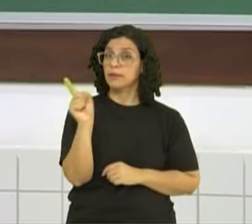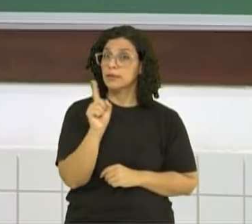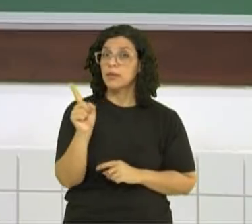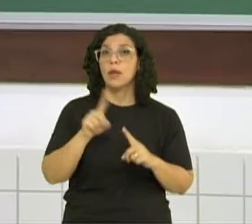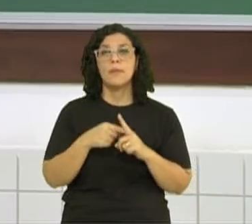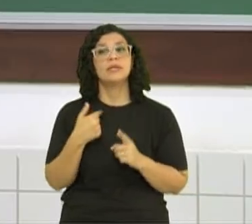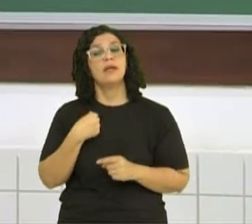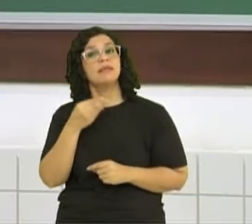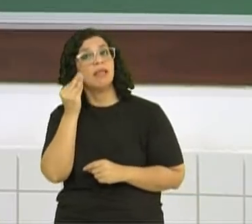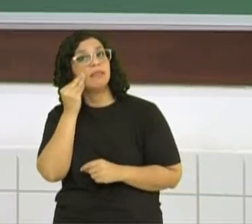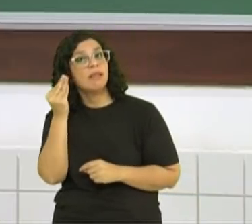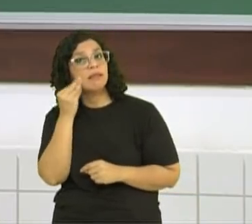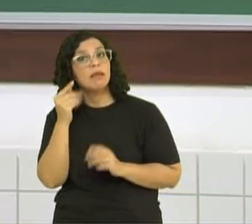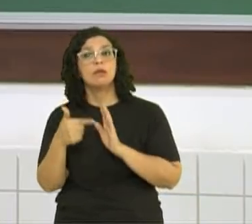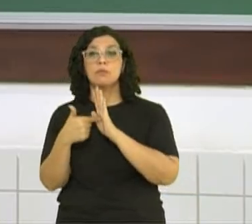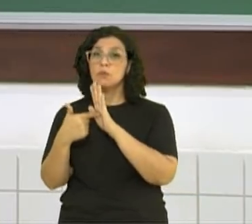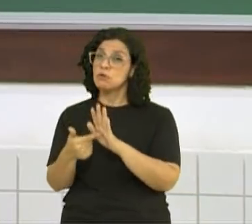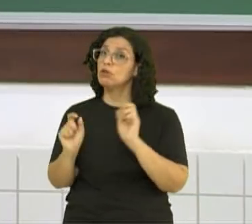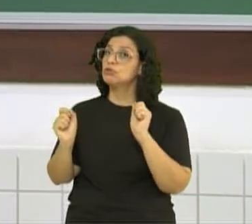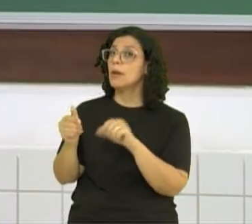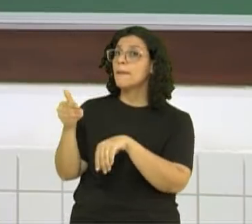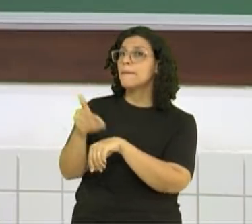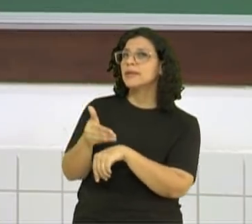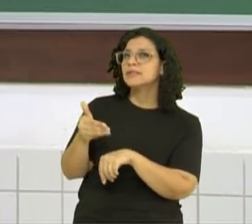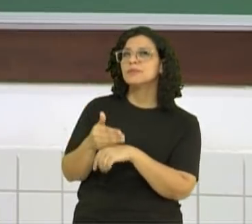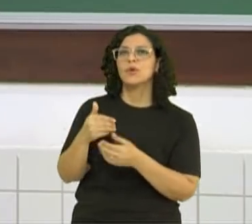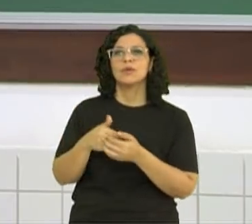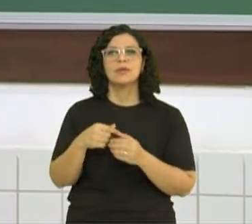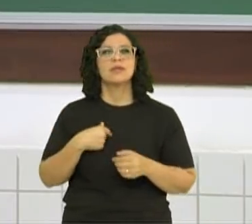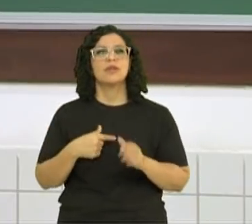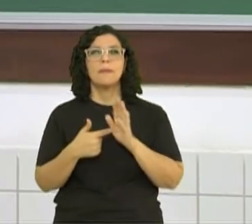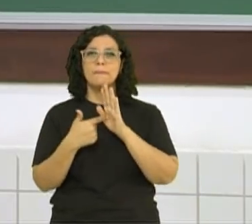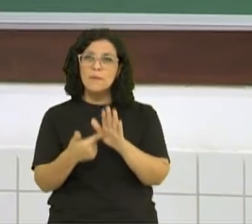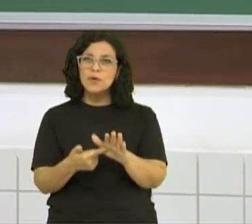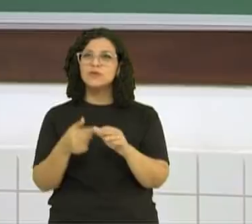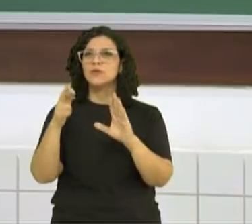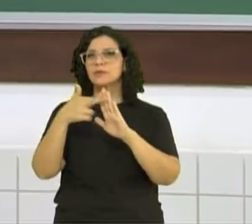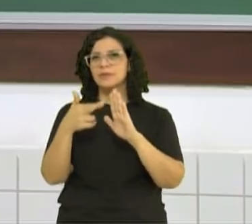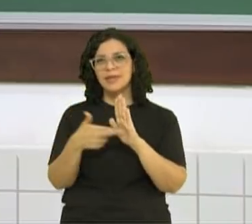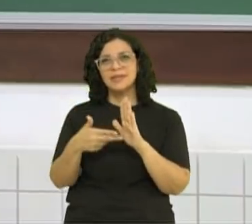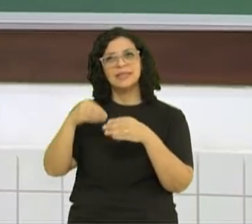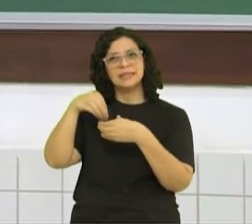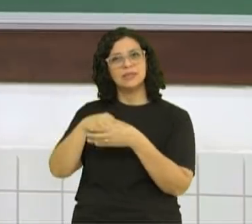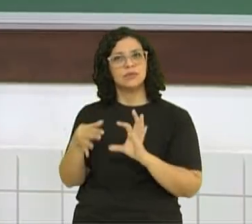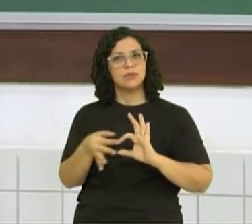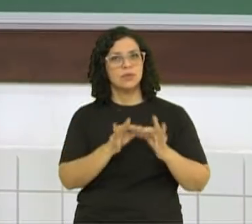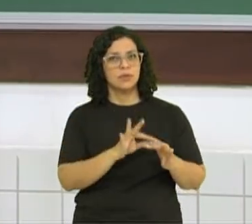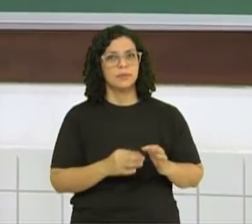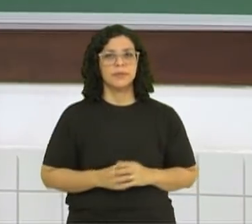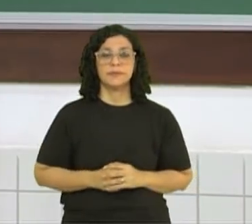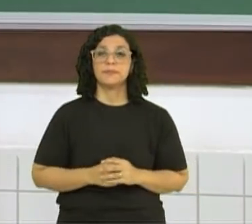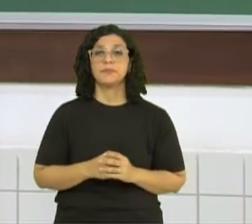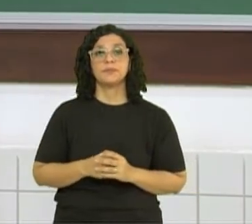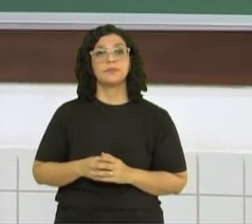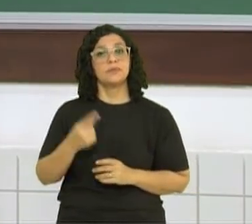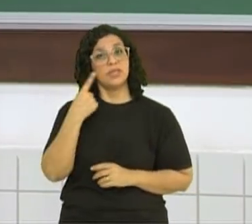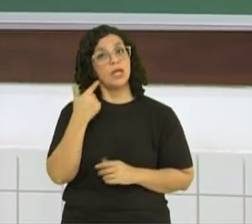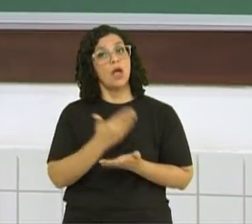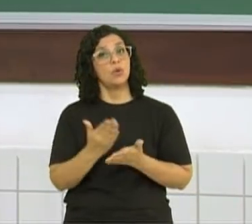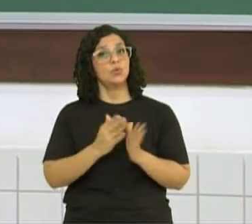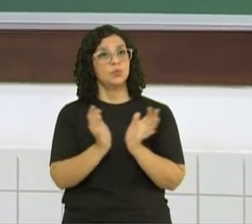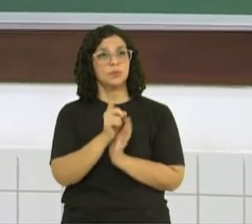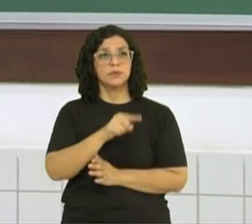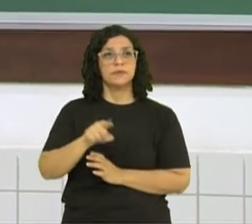só esporte de demonstração, mas já esteve ali aparecendo, né, dentro das Olimpíadas. Então, mais entidades aqui para